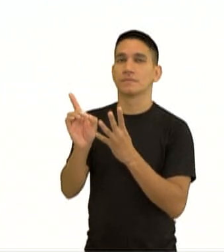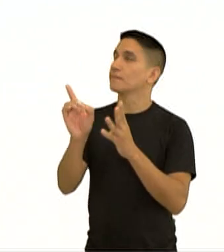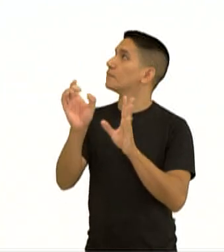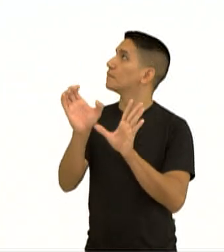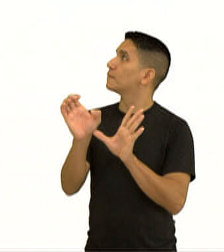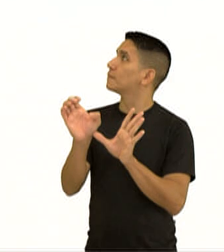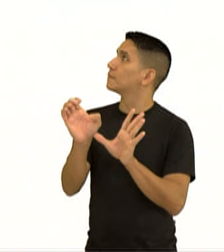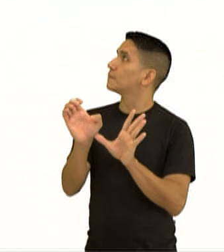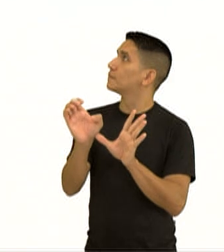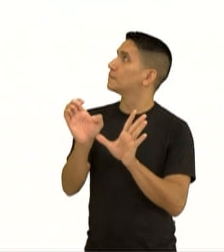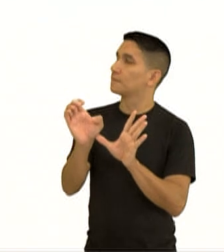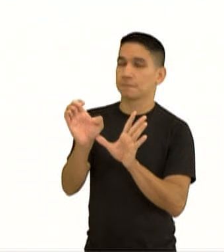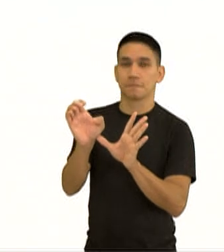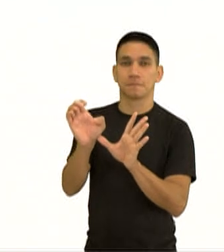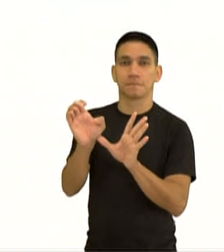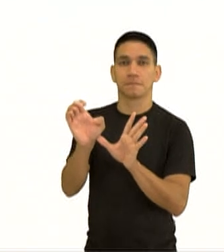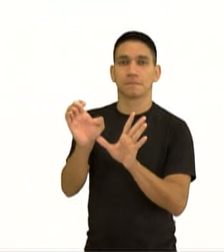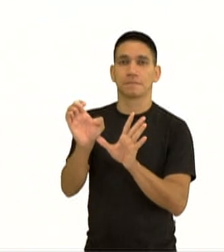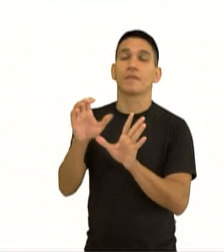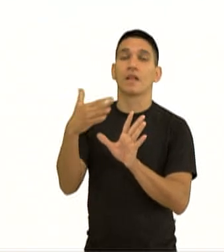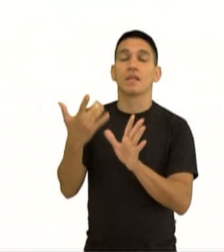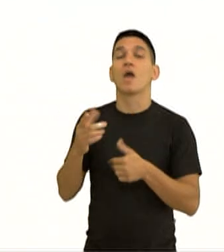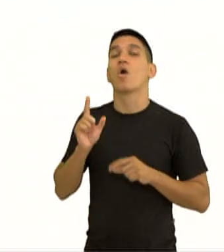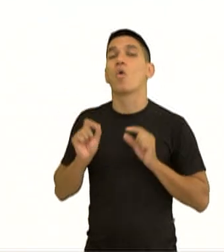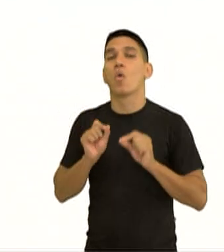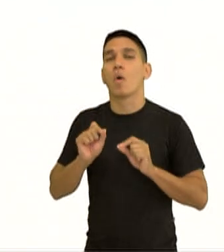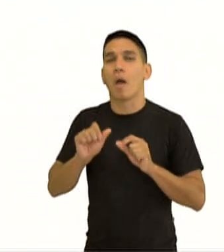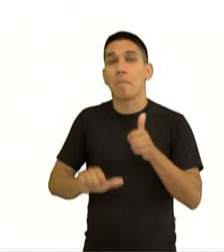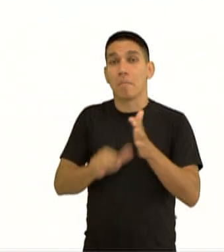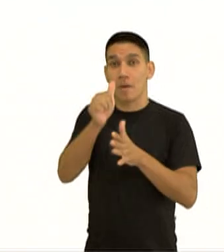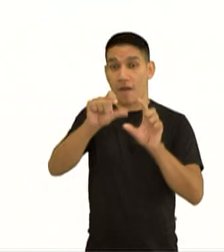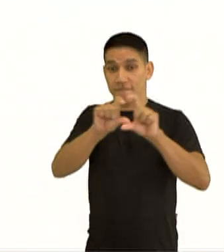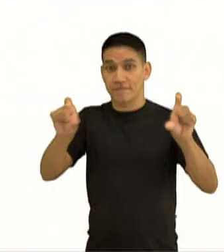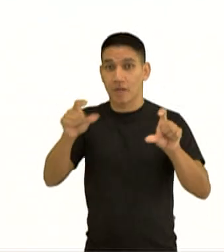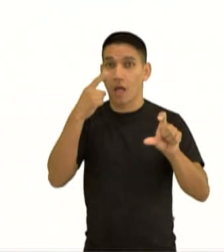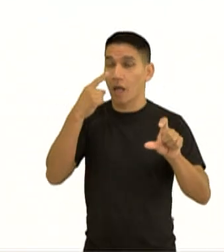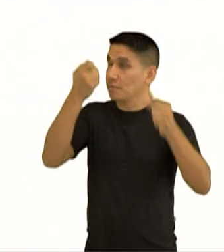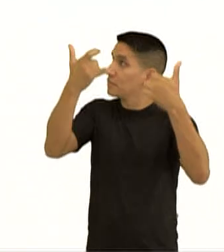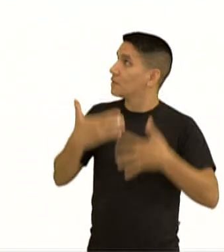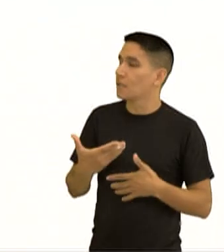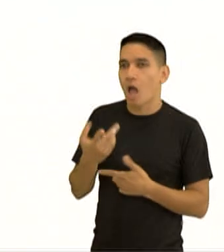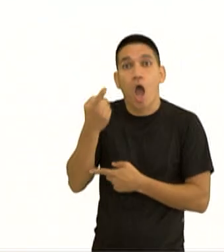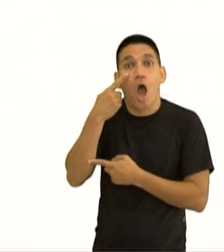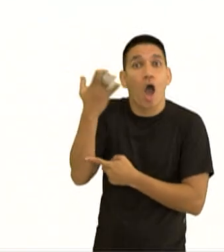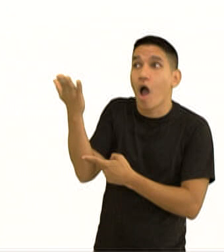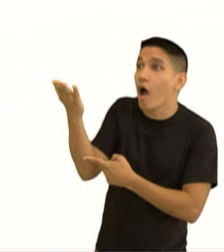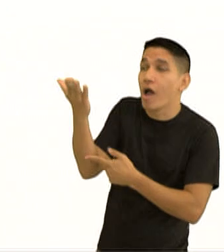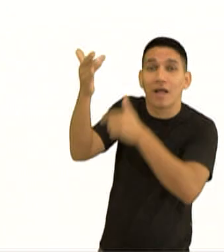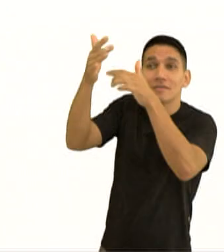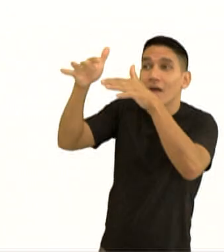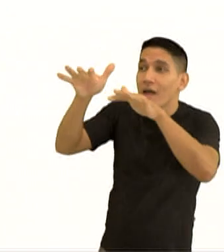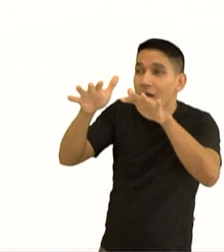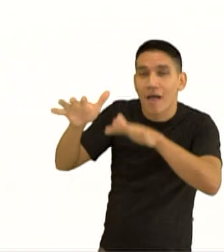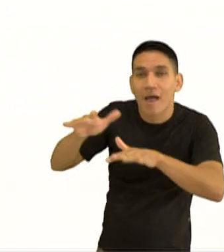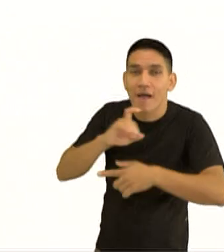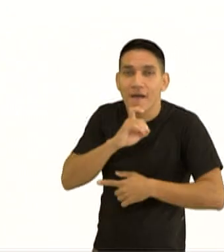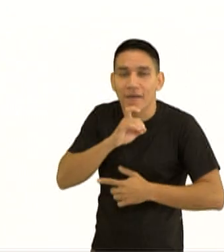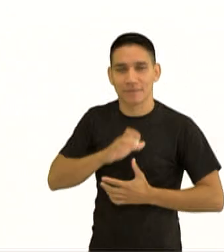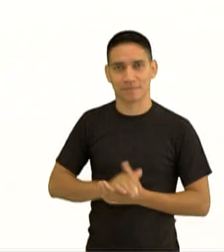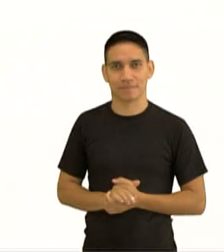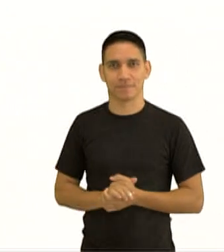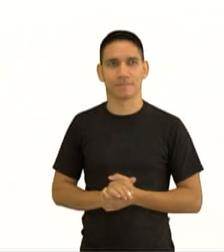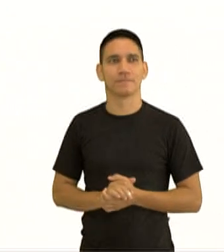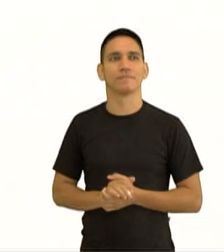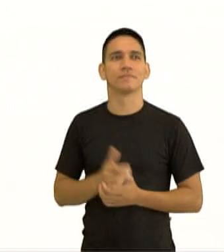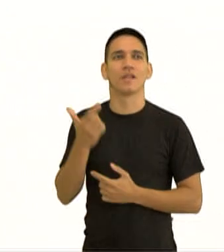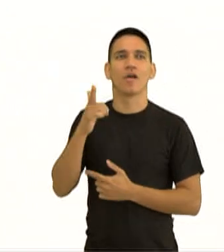better slowly. Então, na nossa primeira frase, nós temos, olha, está nevando. Desculpe-me, estou